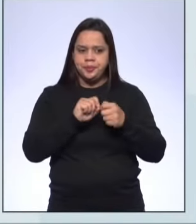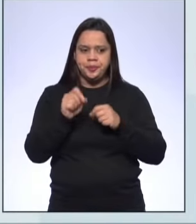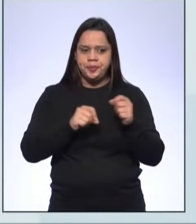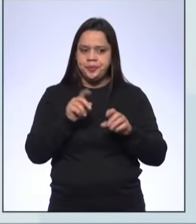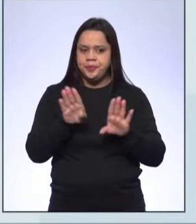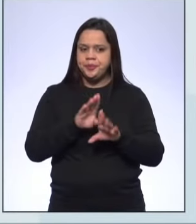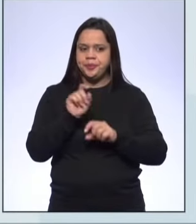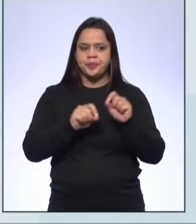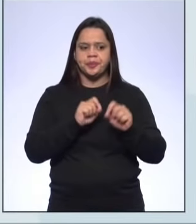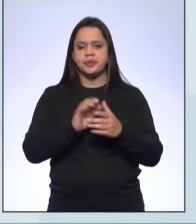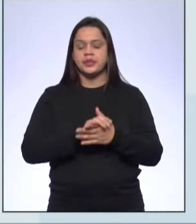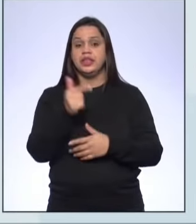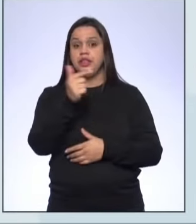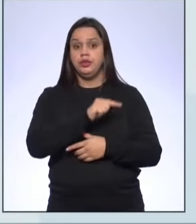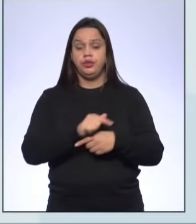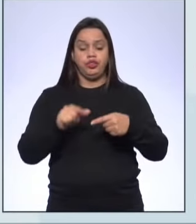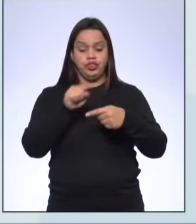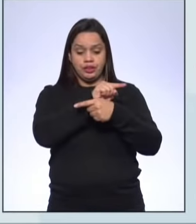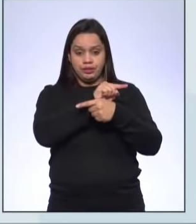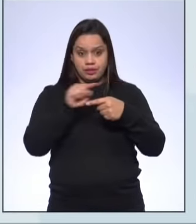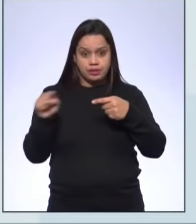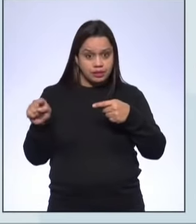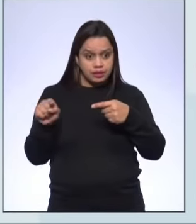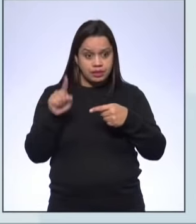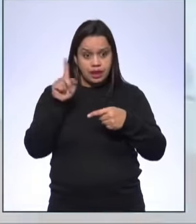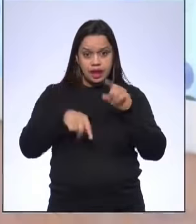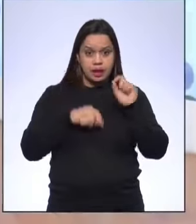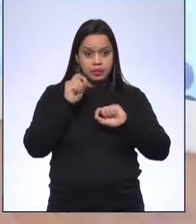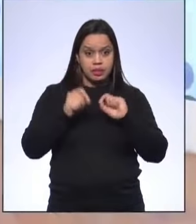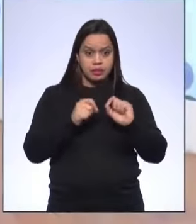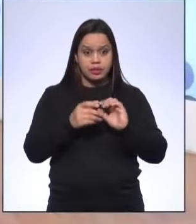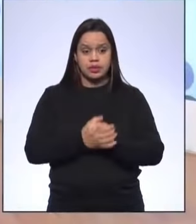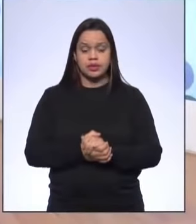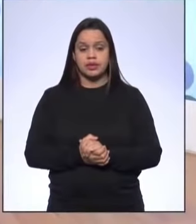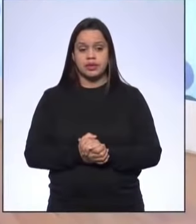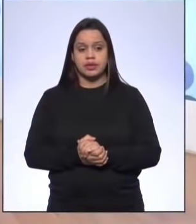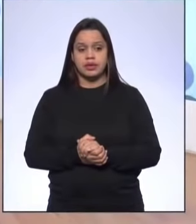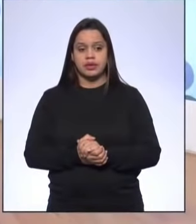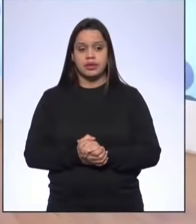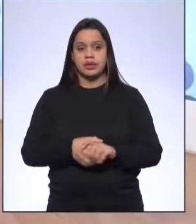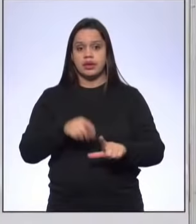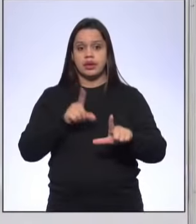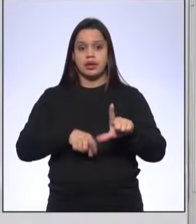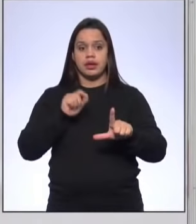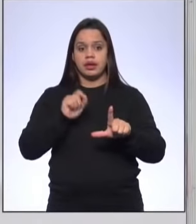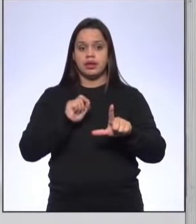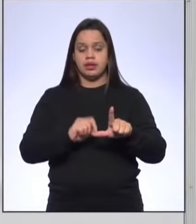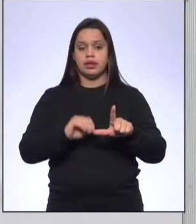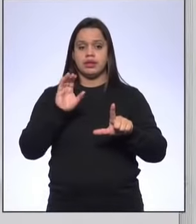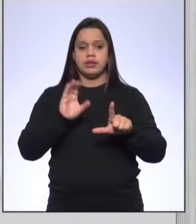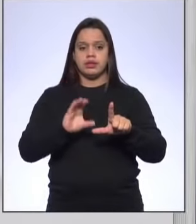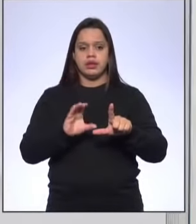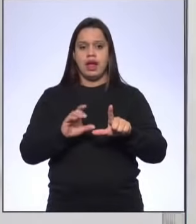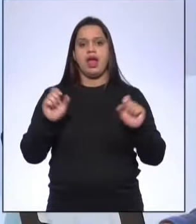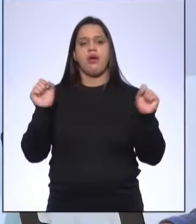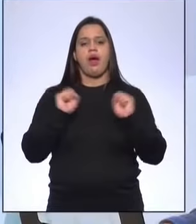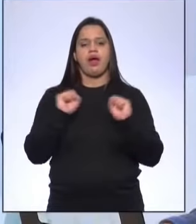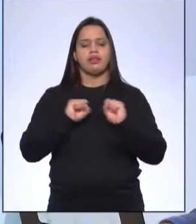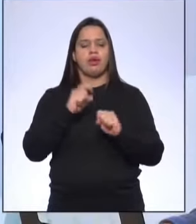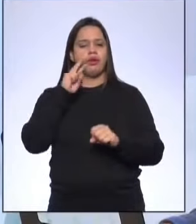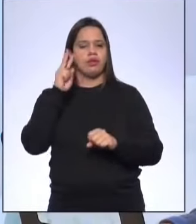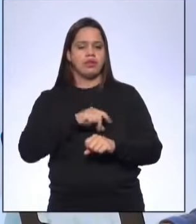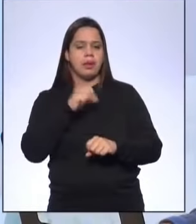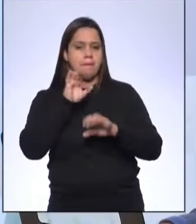sublinhada não tinha underline é a ler se eu adoro da pegadinha para aluno ok